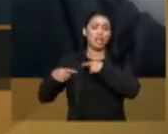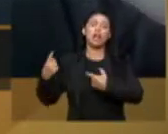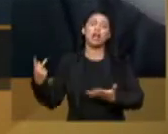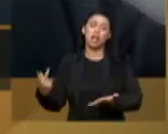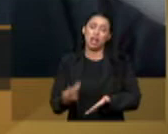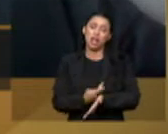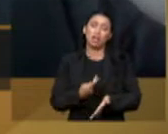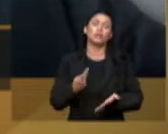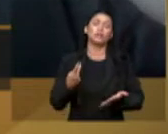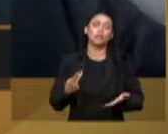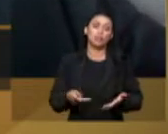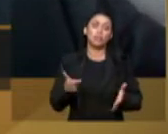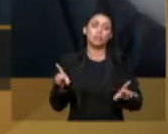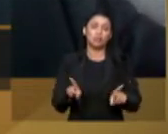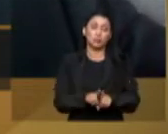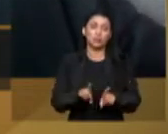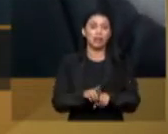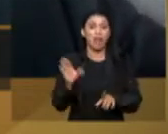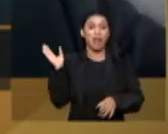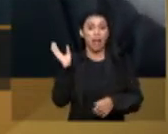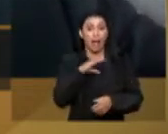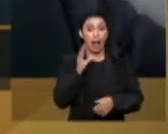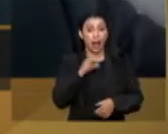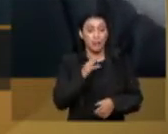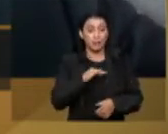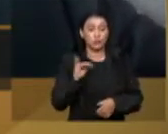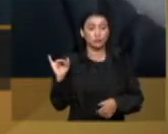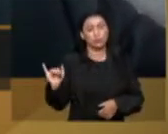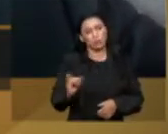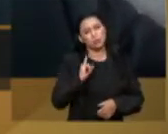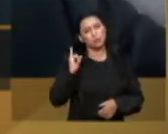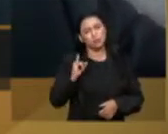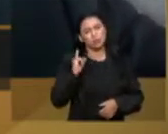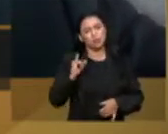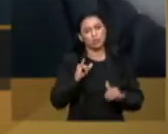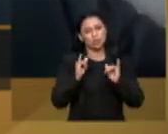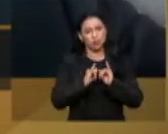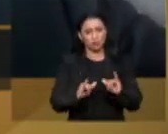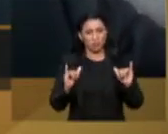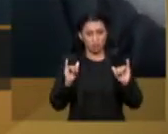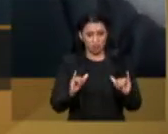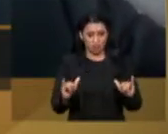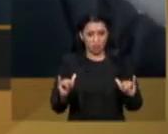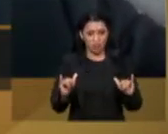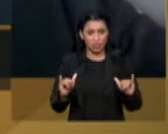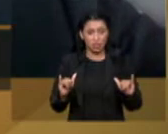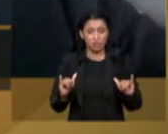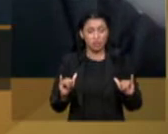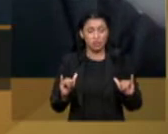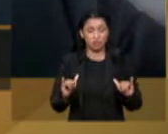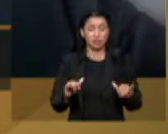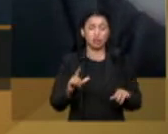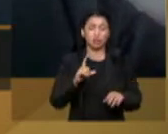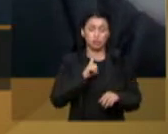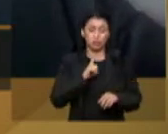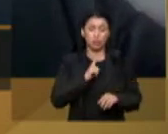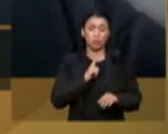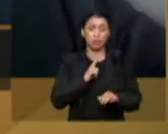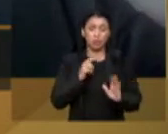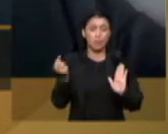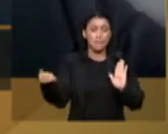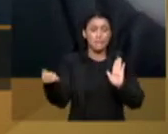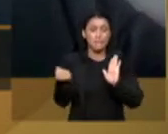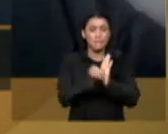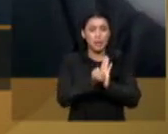mais máxima velocidade. Tão importante quanto é a declaração e o marco do seu